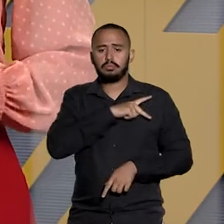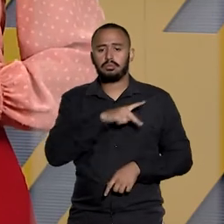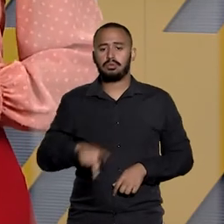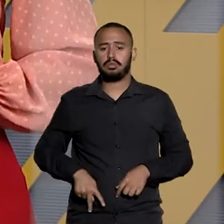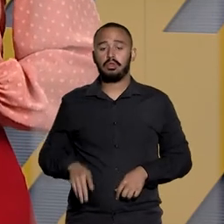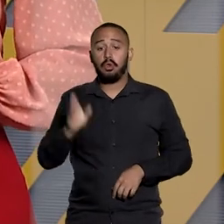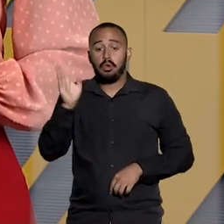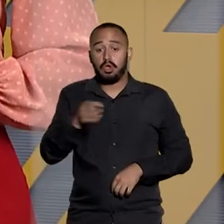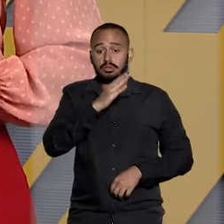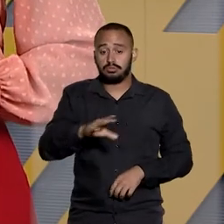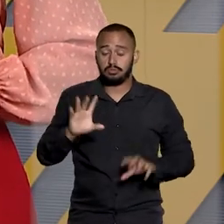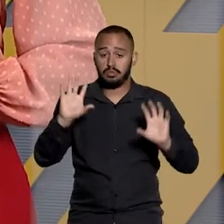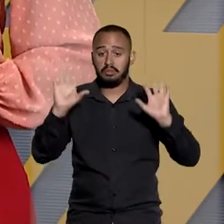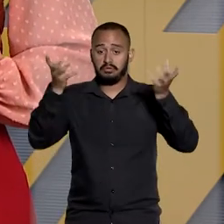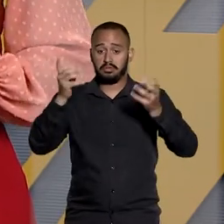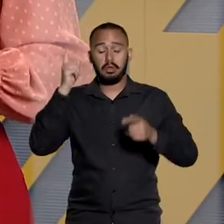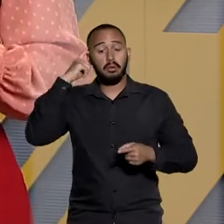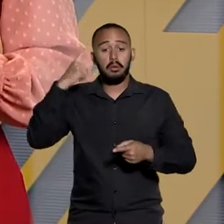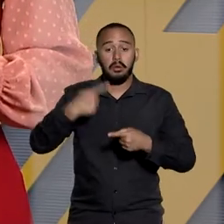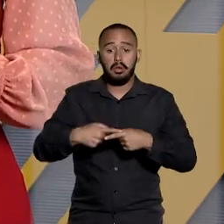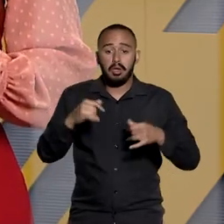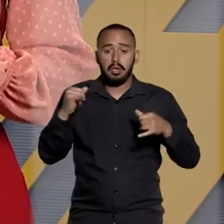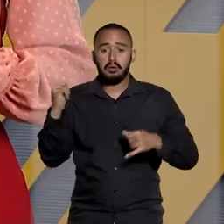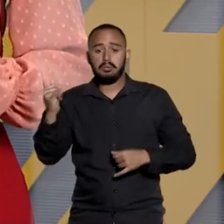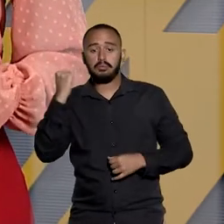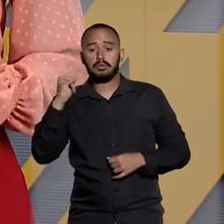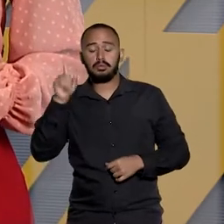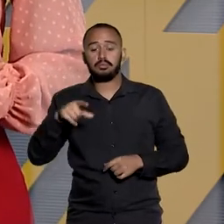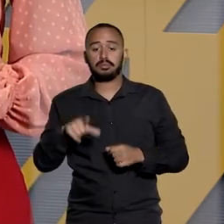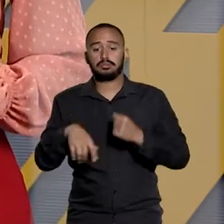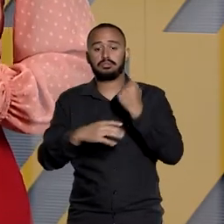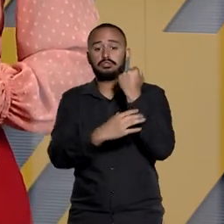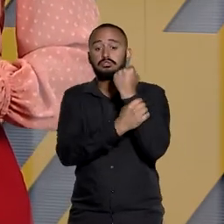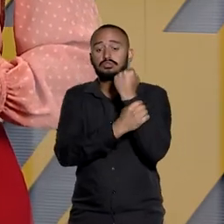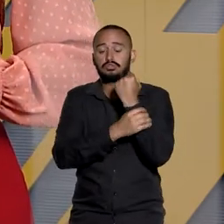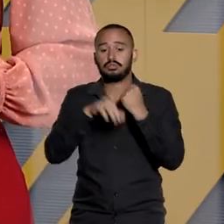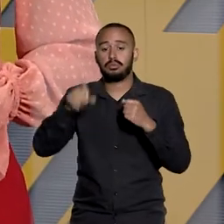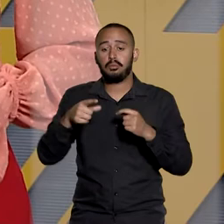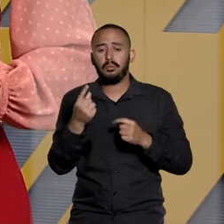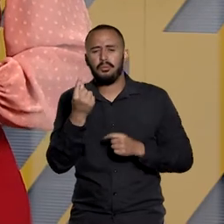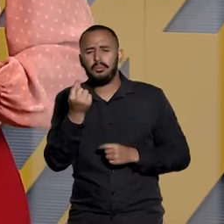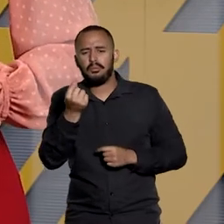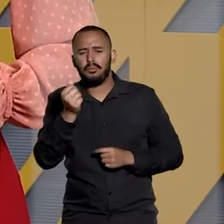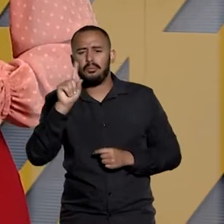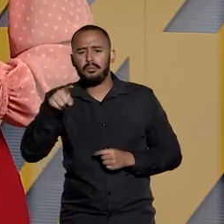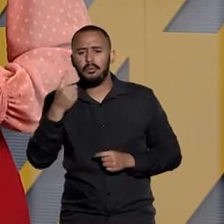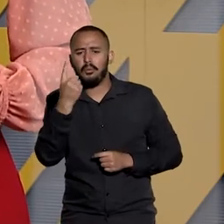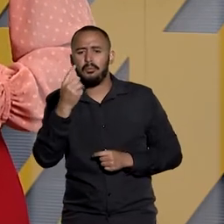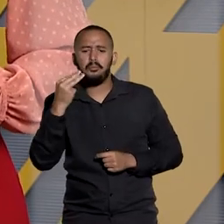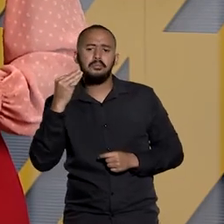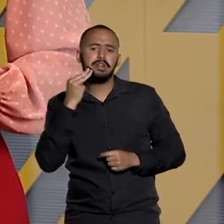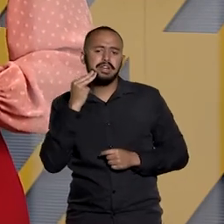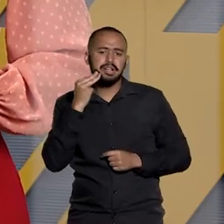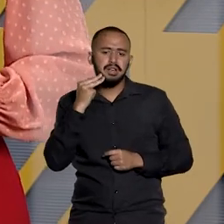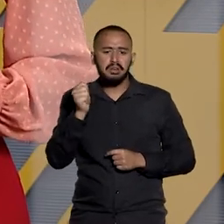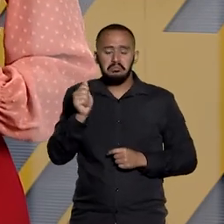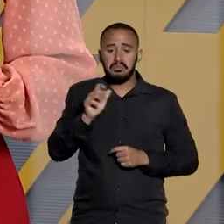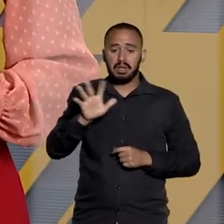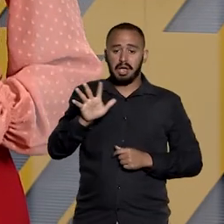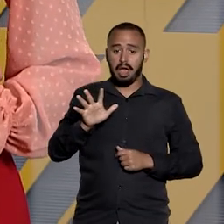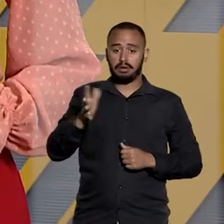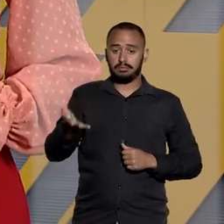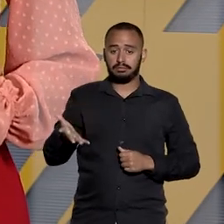a suspensão do evento era necessária como medida de cautela, devido ao custo de cerca de R$1,5 milhão